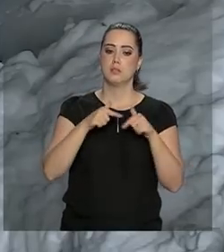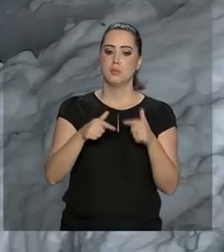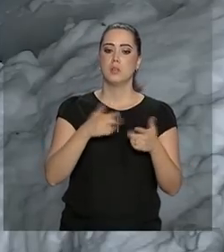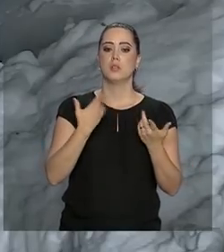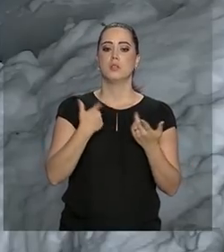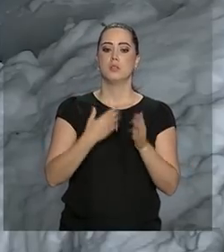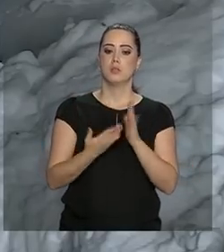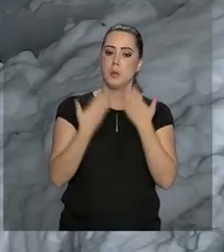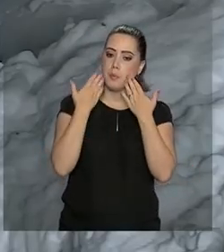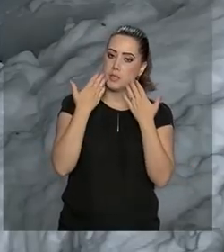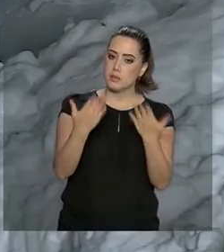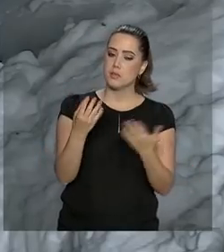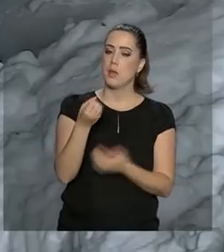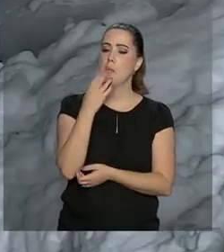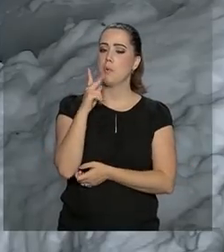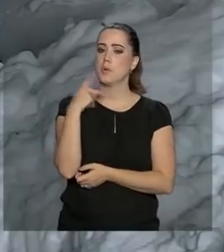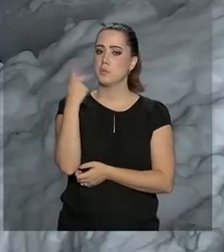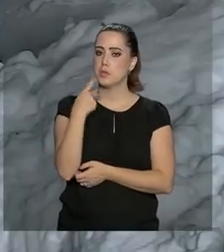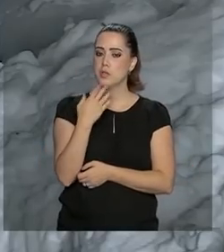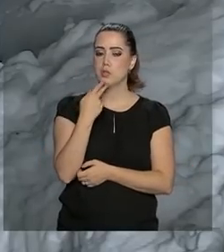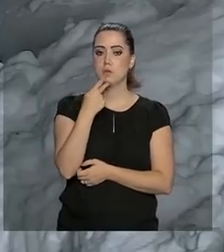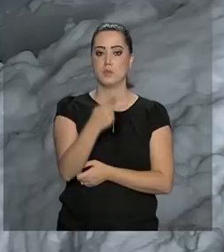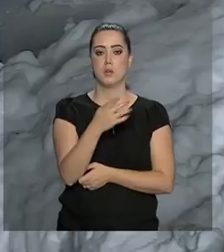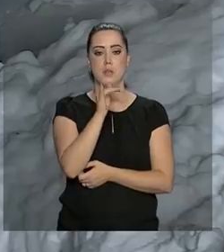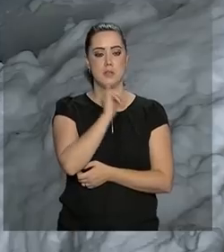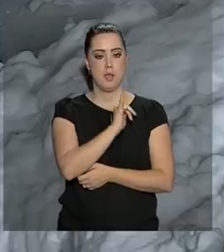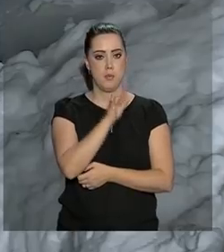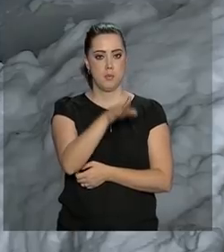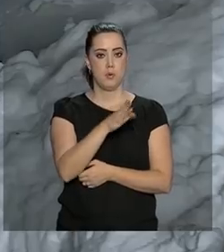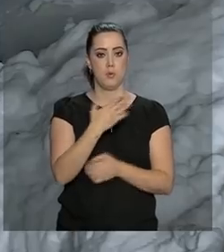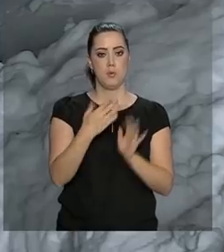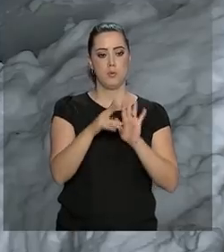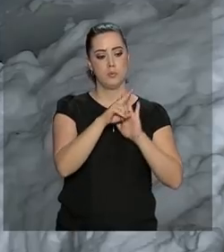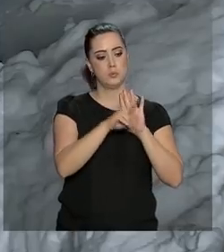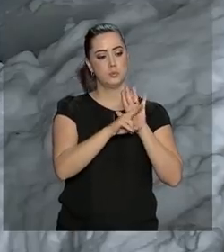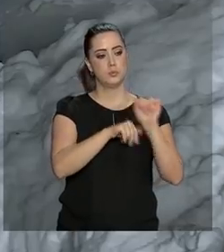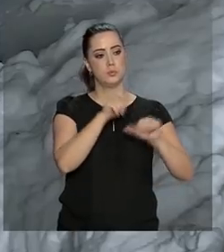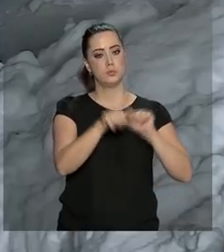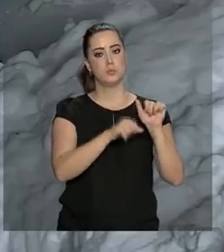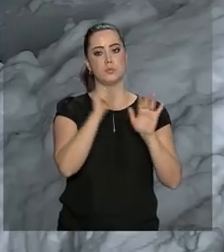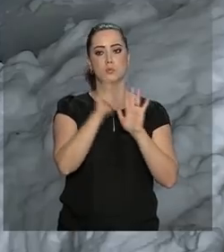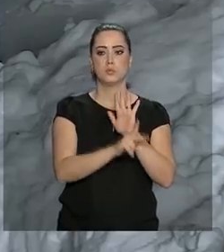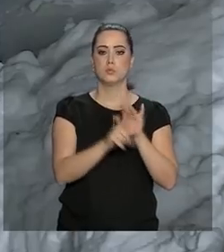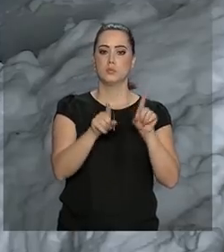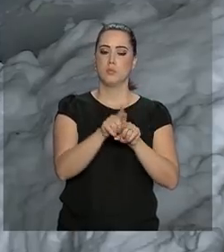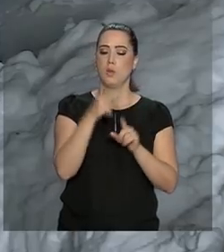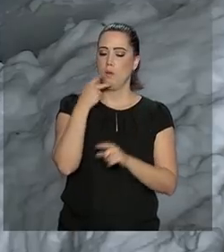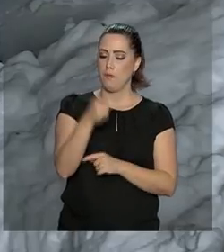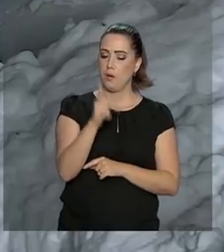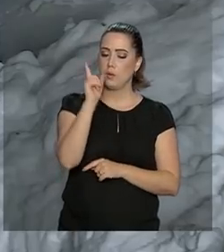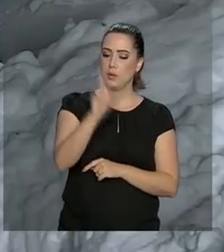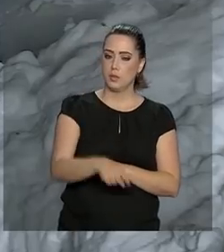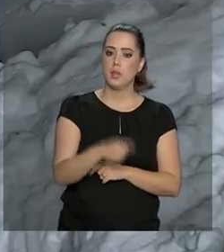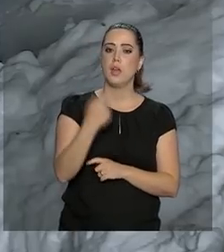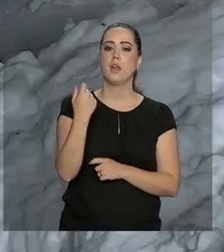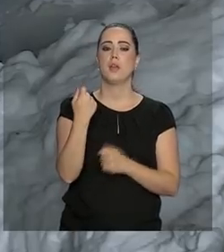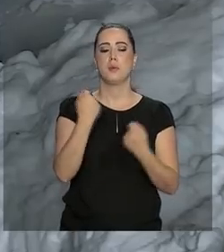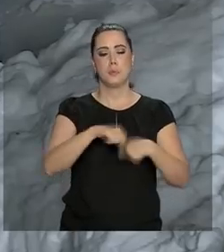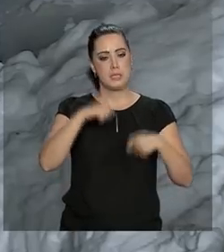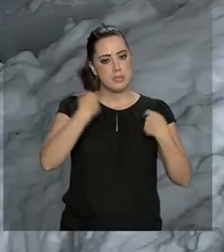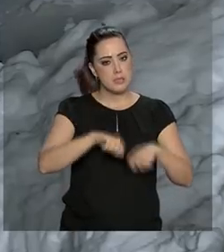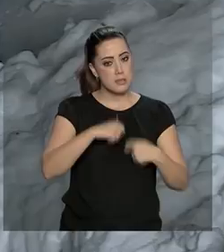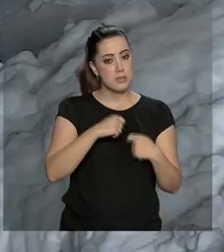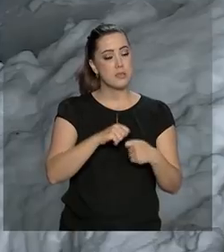vai apresentar boas políticas. Ele citou, por exemplo, a reforma da Previdência, disse que é uma reforma dolorosa, mas que